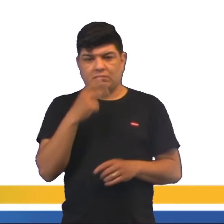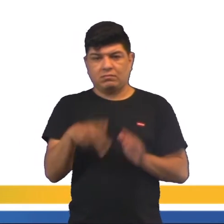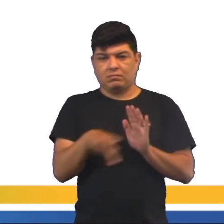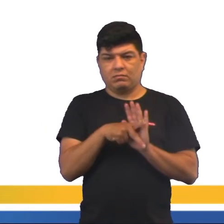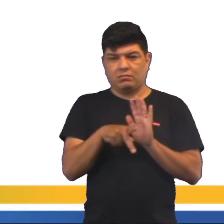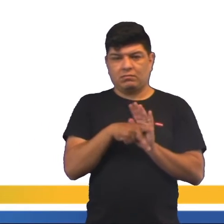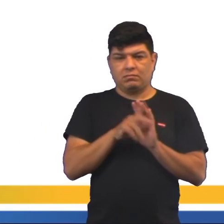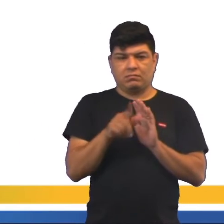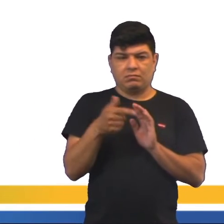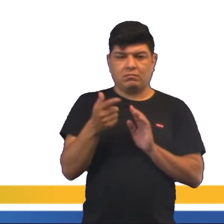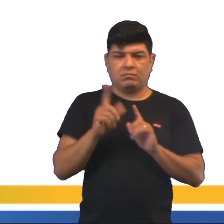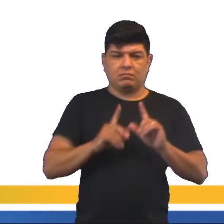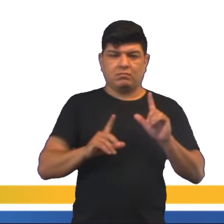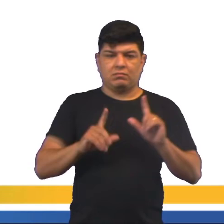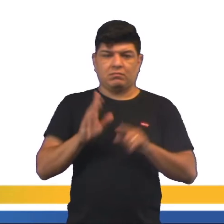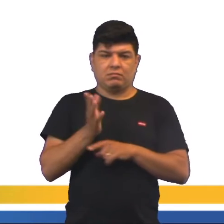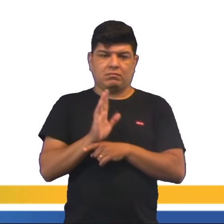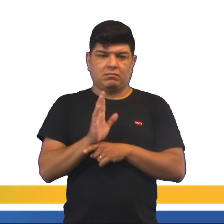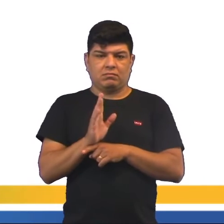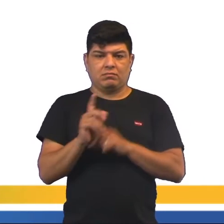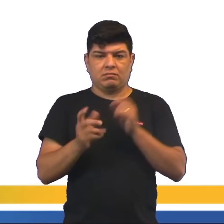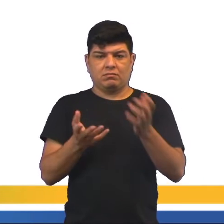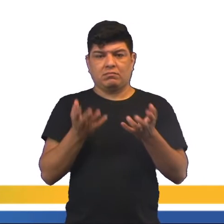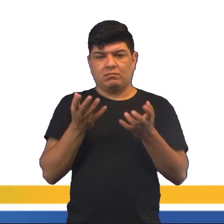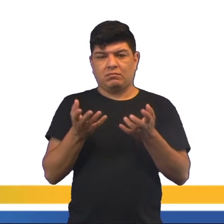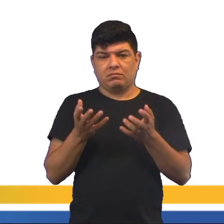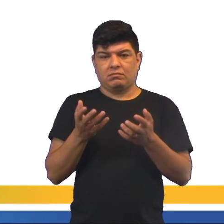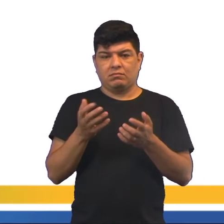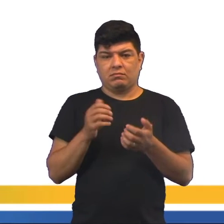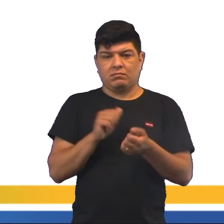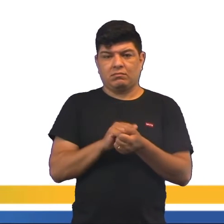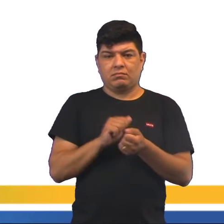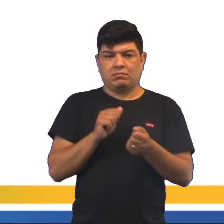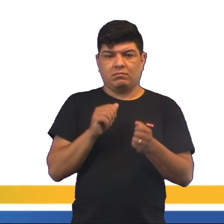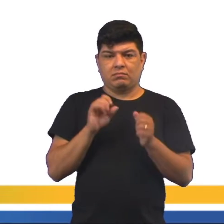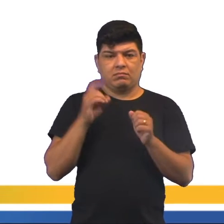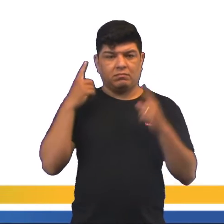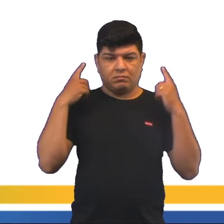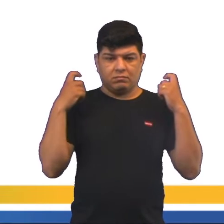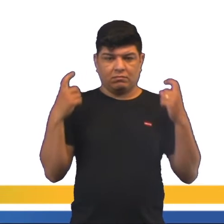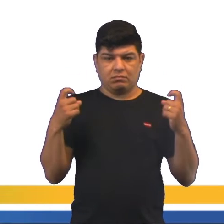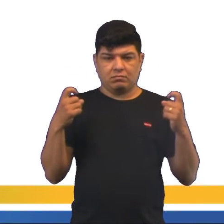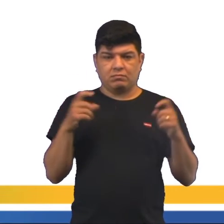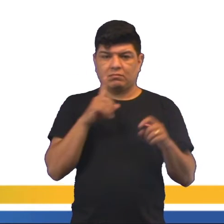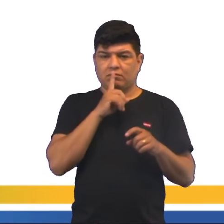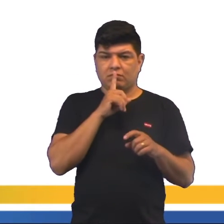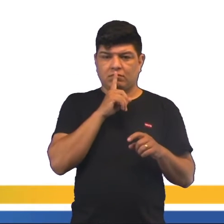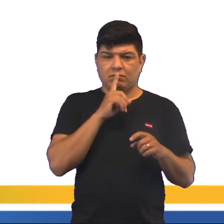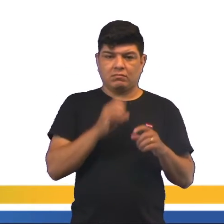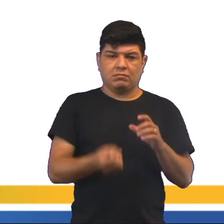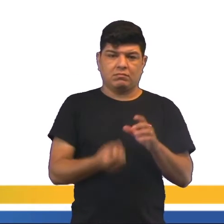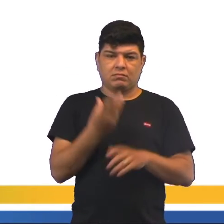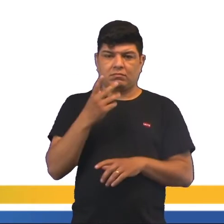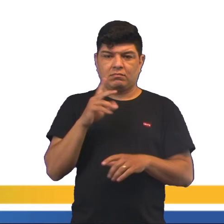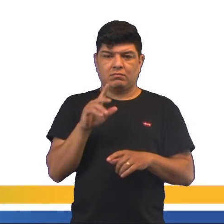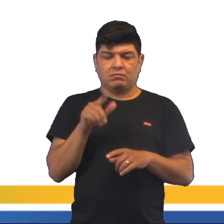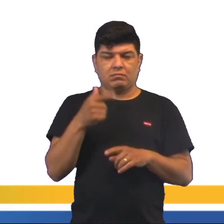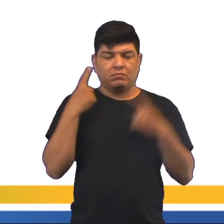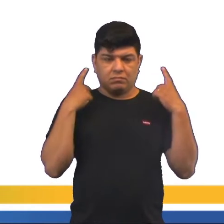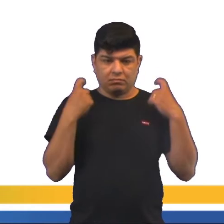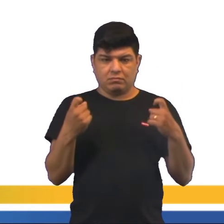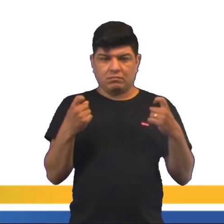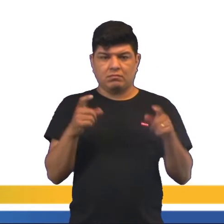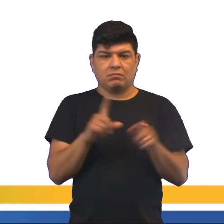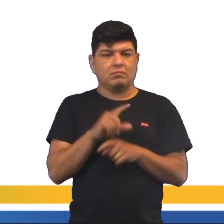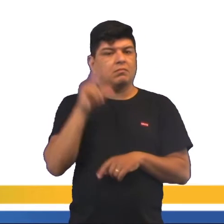fisicamente o som, por outro, o cinema se pretendia sonoro mesmo enquanto mudo, por sugerir os